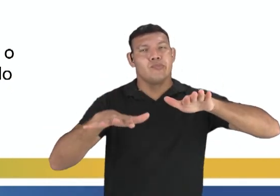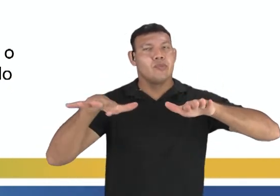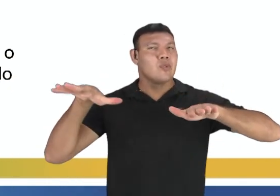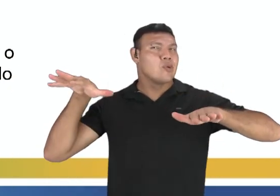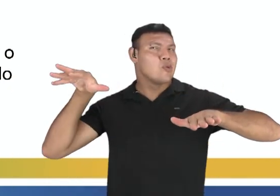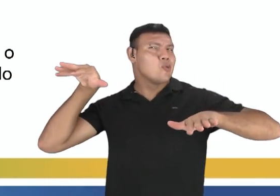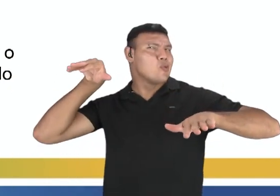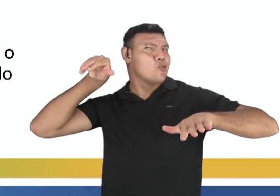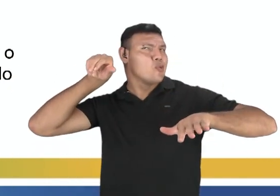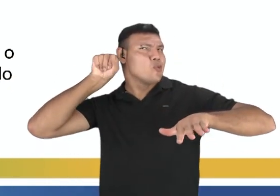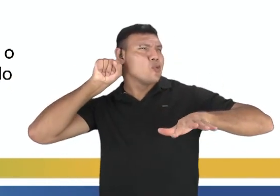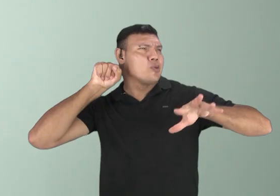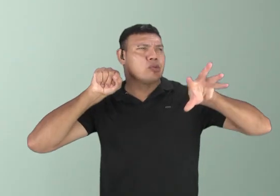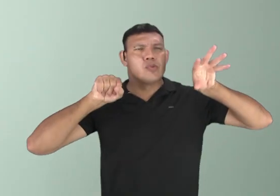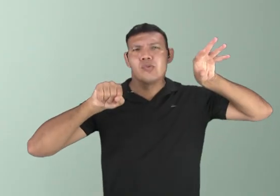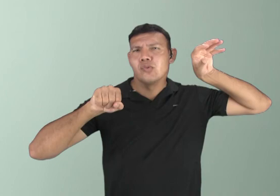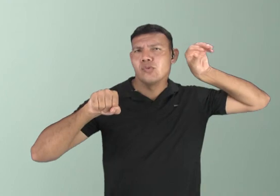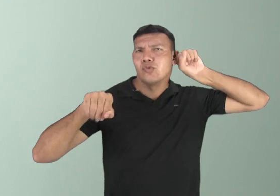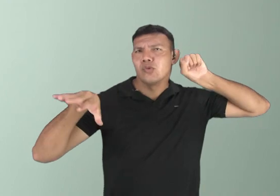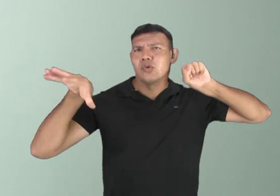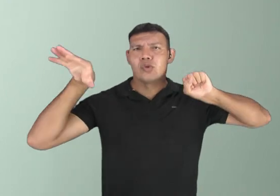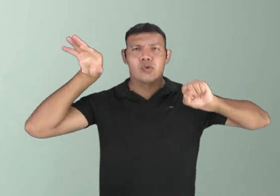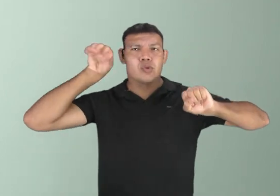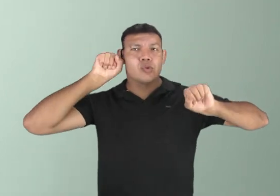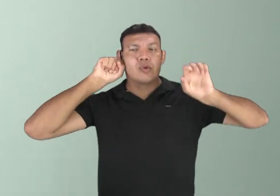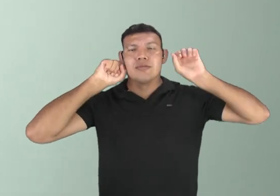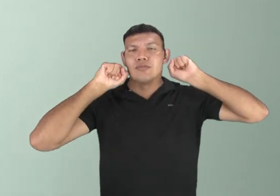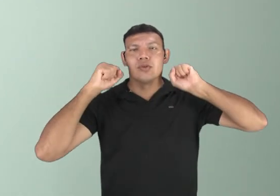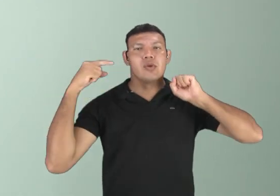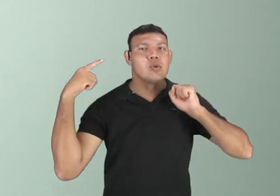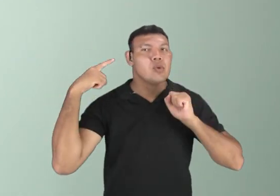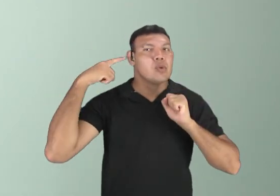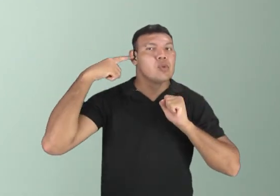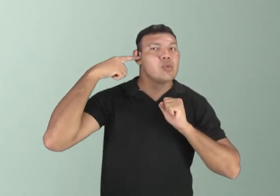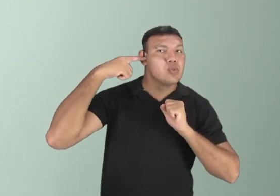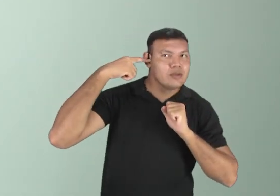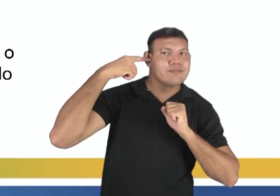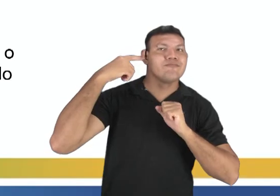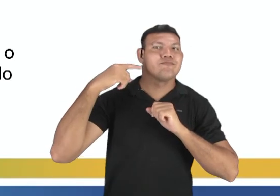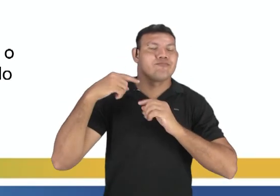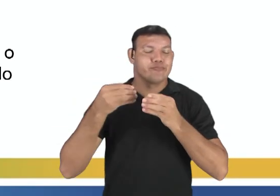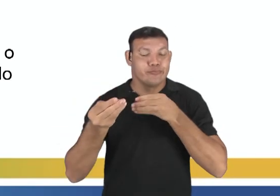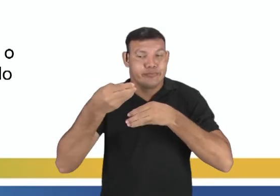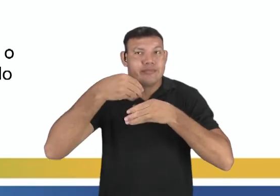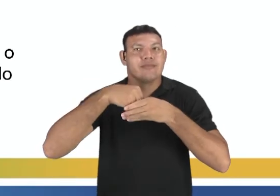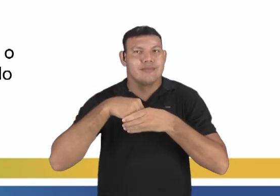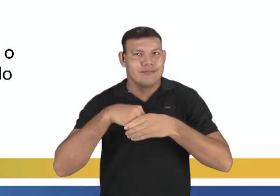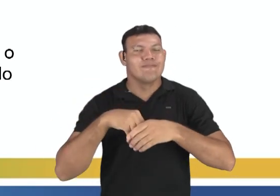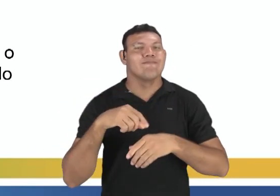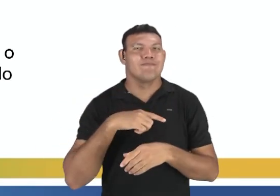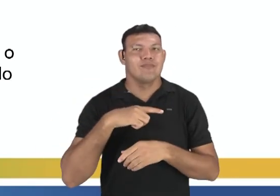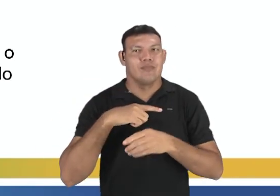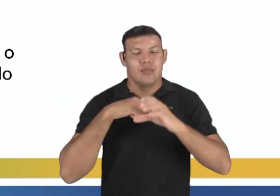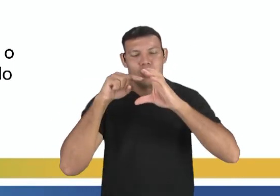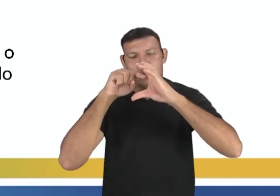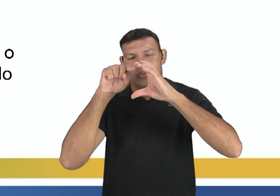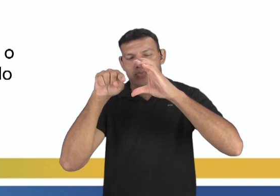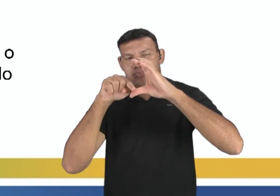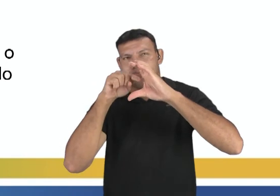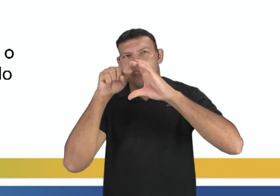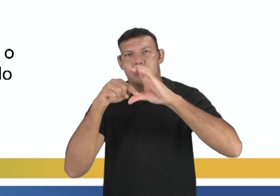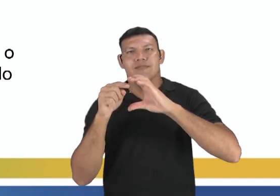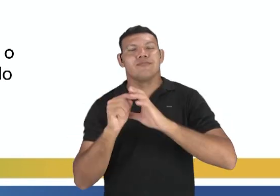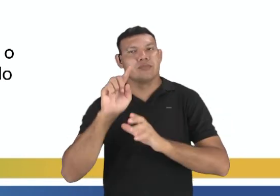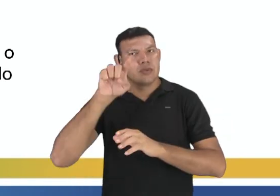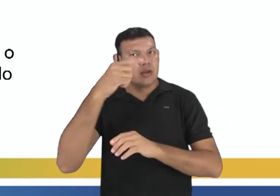de sons, ok? É no ouvido interno ou na orelha interna que está localizado o aparelho vestibular. Olhem lá na imagem